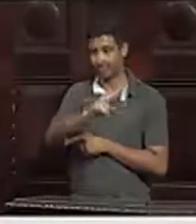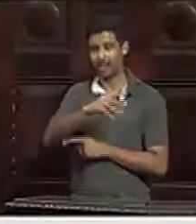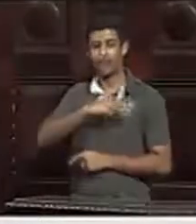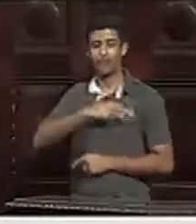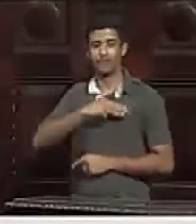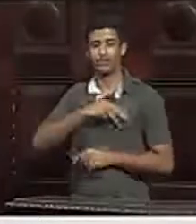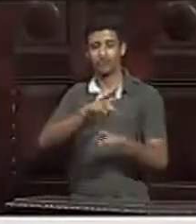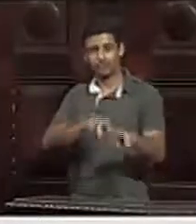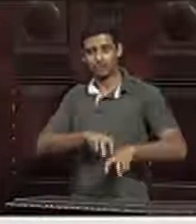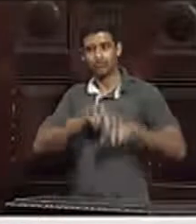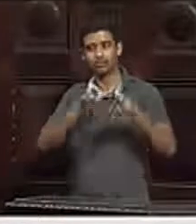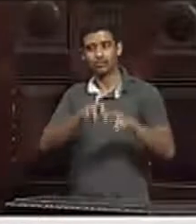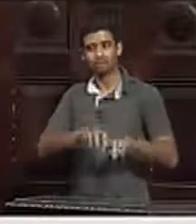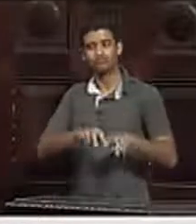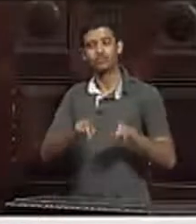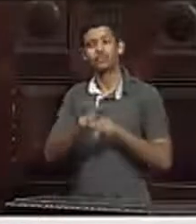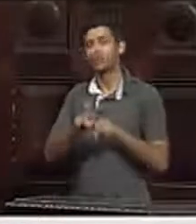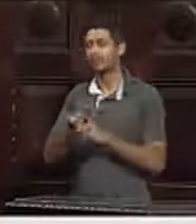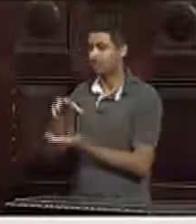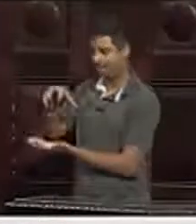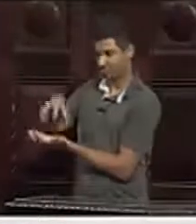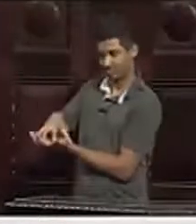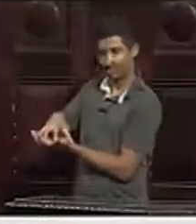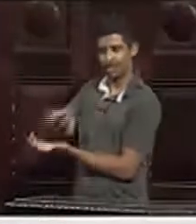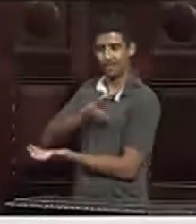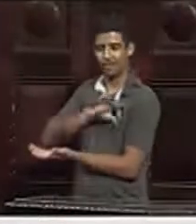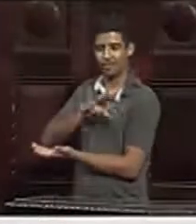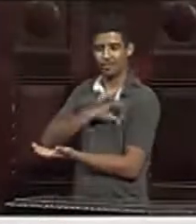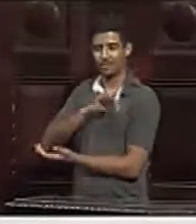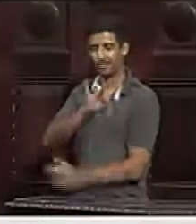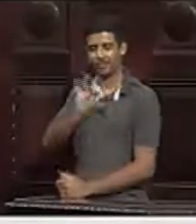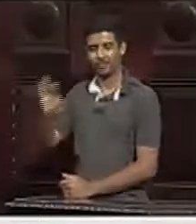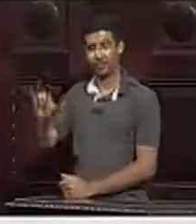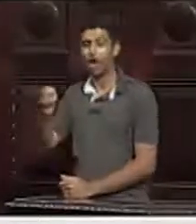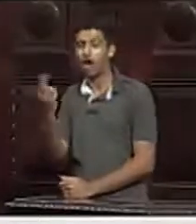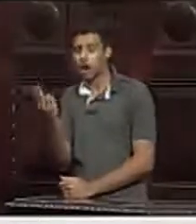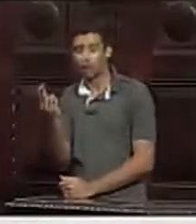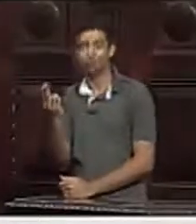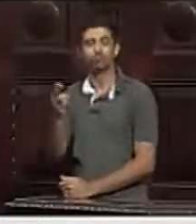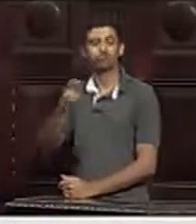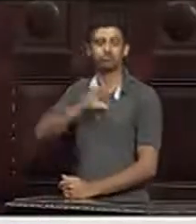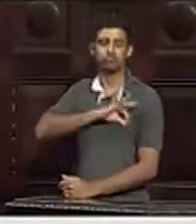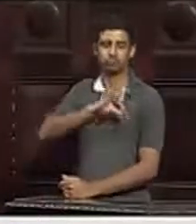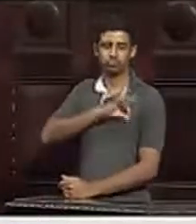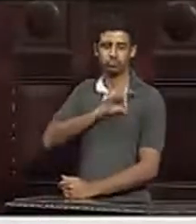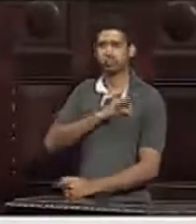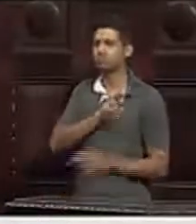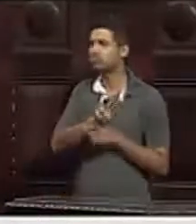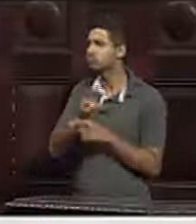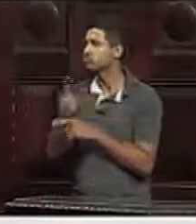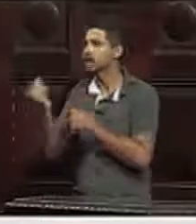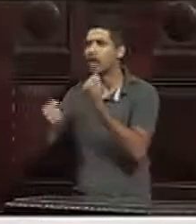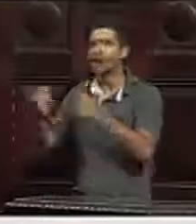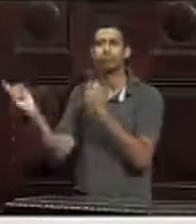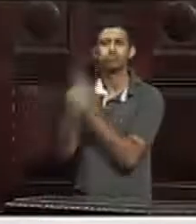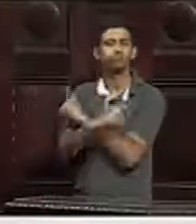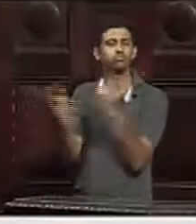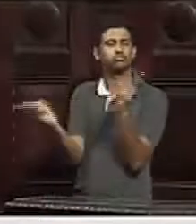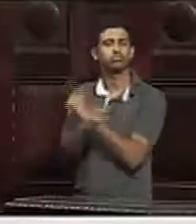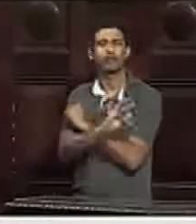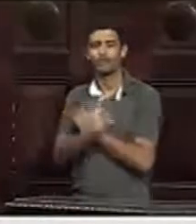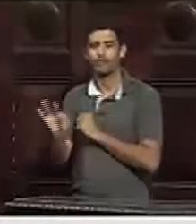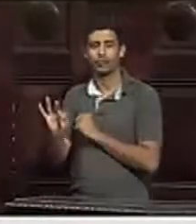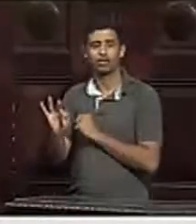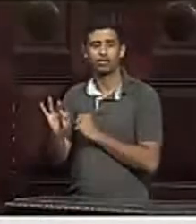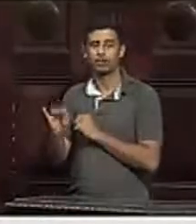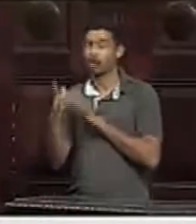e temos a Polícia Federal e a Polícia Rodoviária Federal, na subordinação ao Ministério da